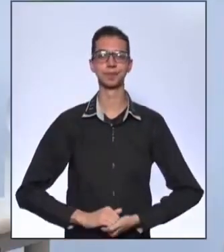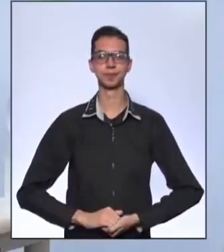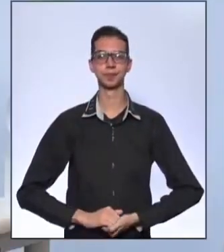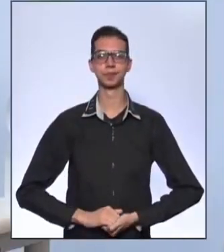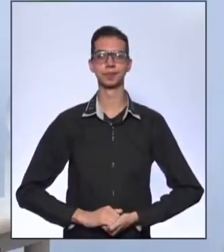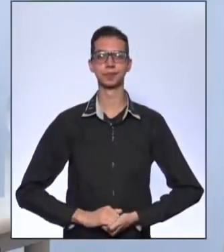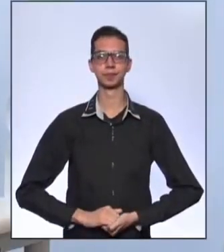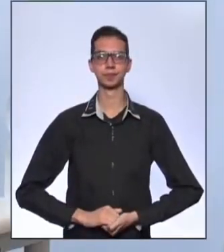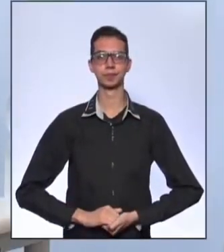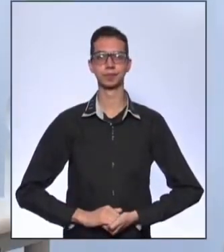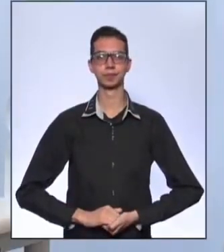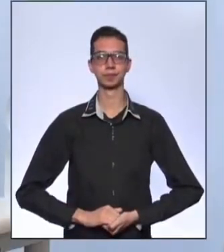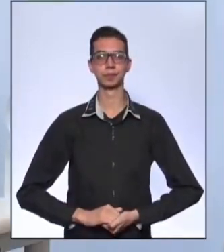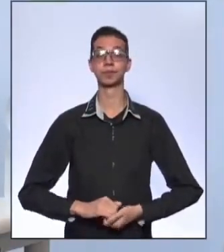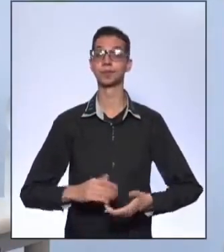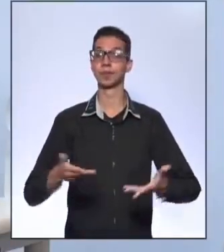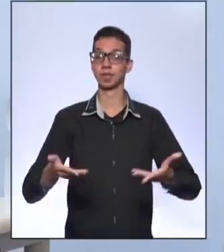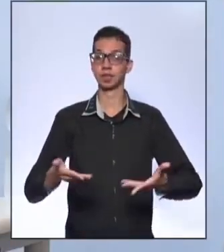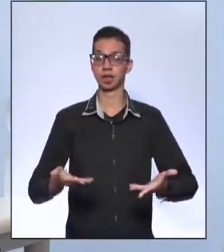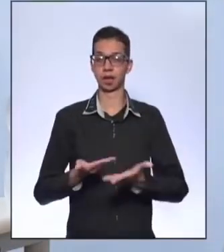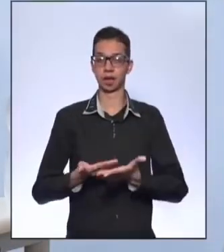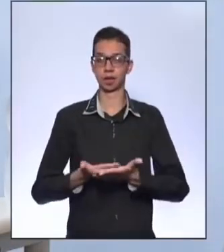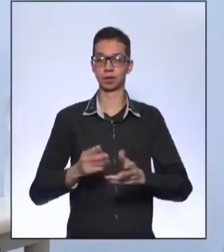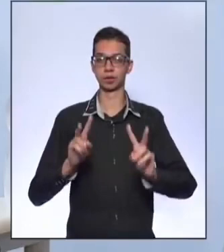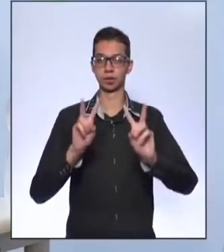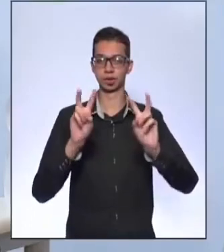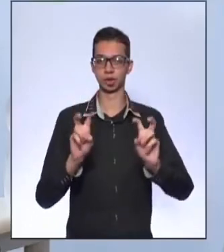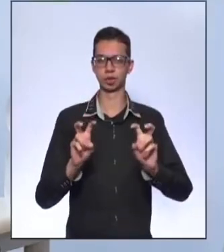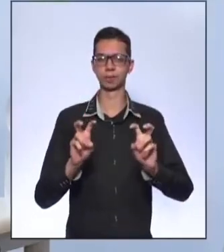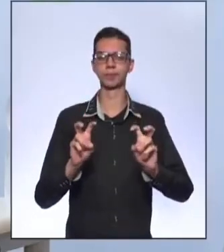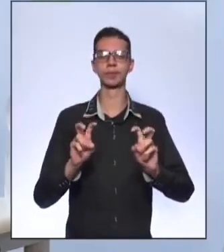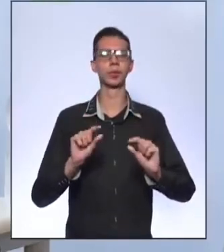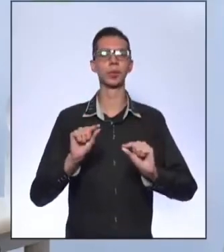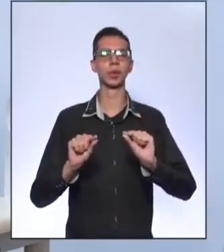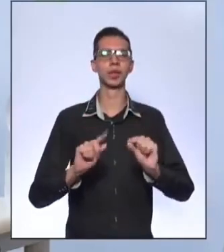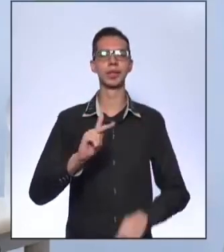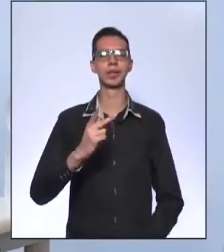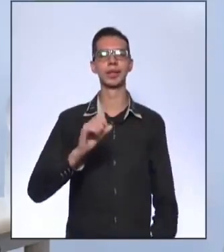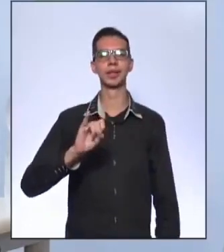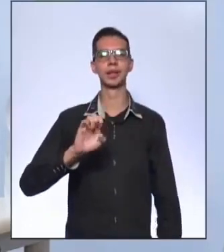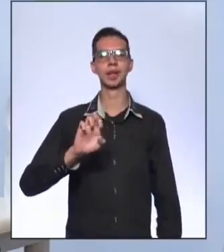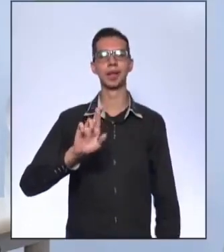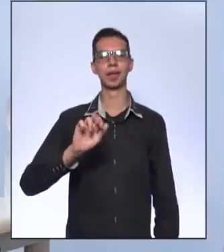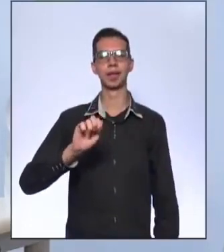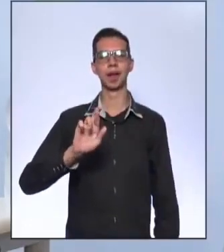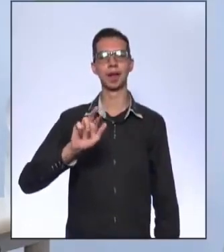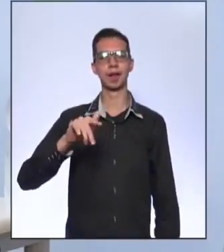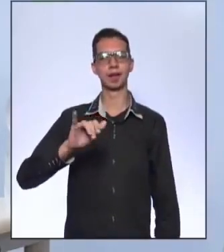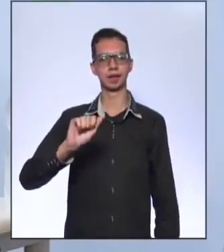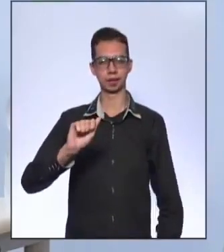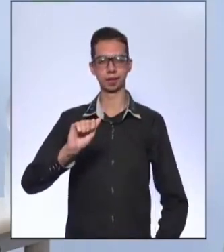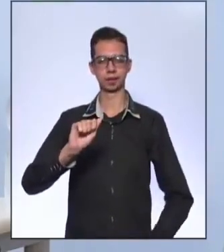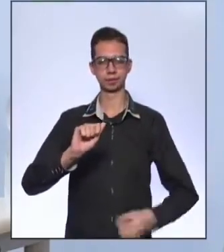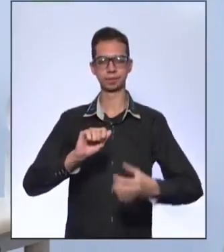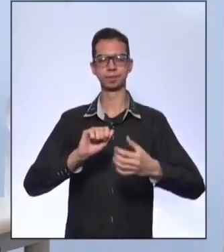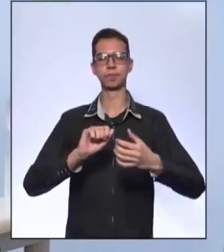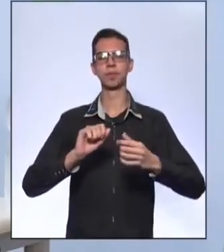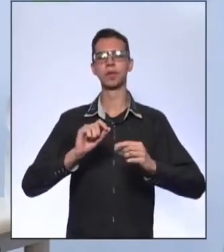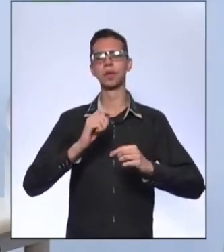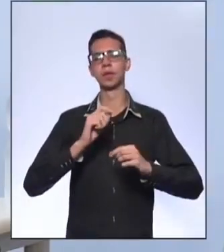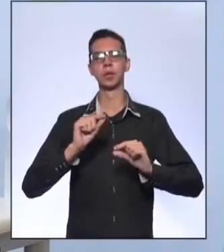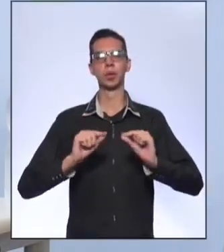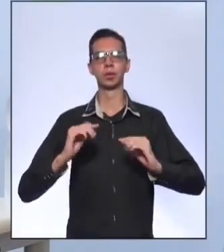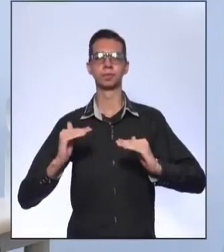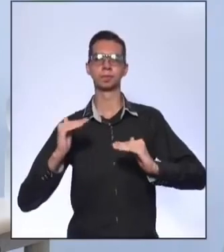a razão aqui ter uma aula sobre a hierarquia e rede urbana brasileira aí eu vou pedir a gentileza para professora